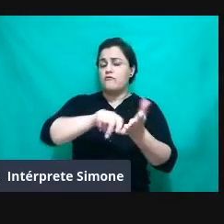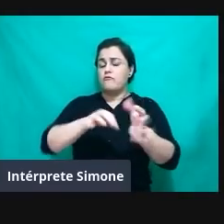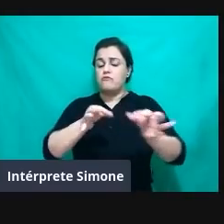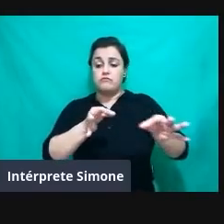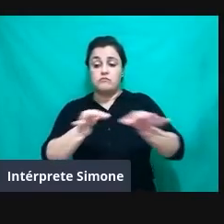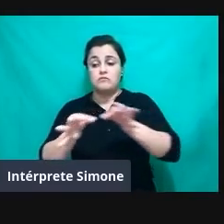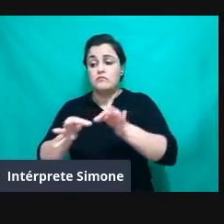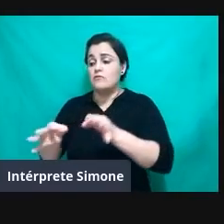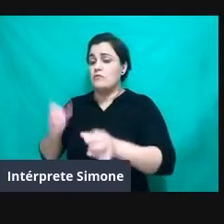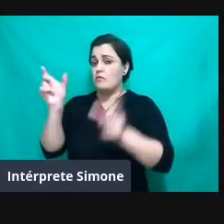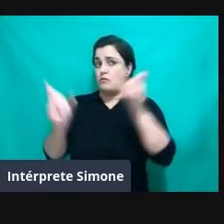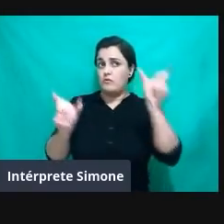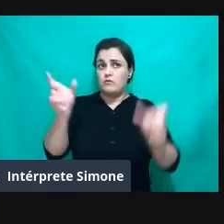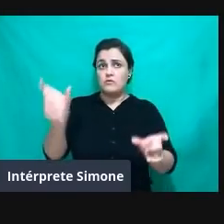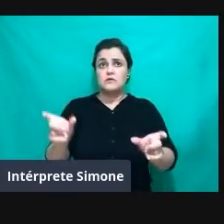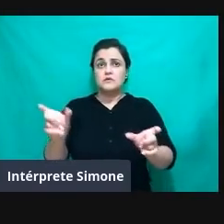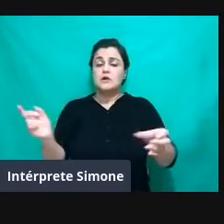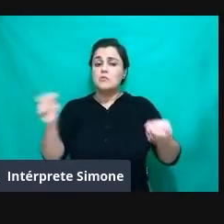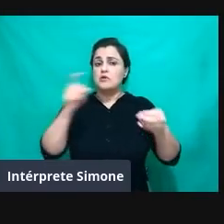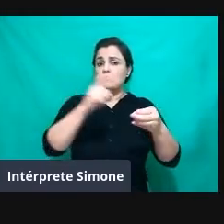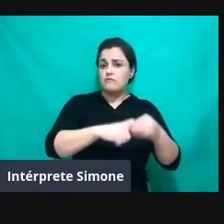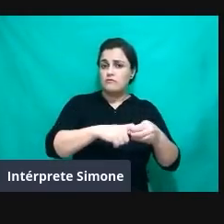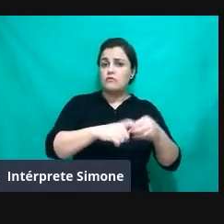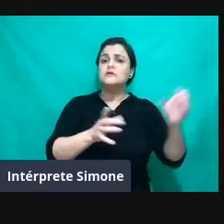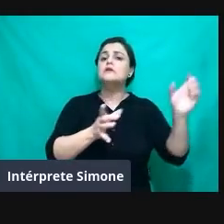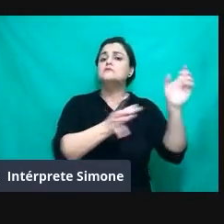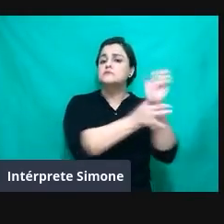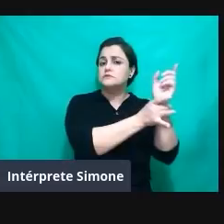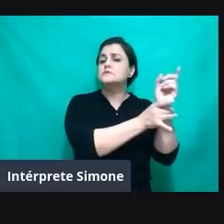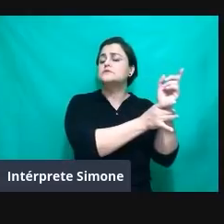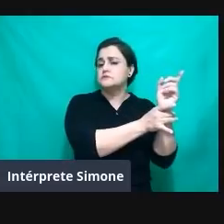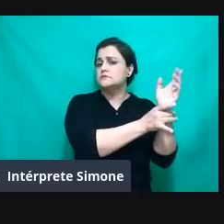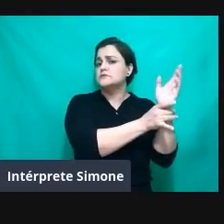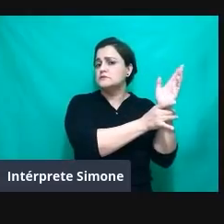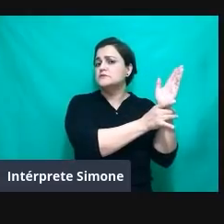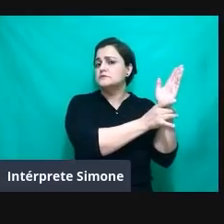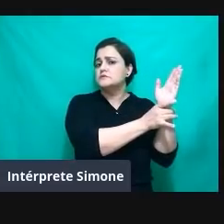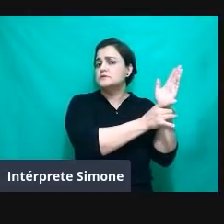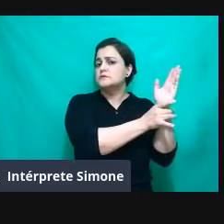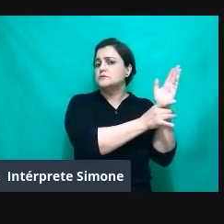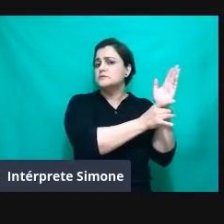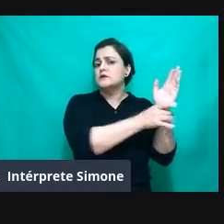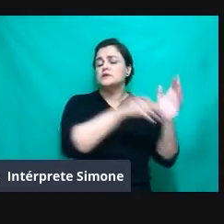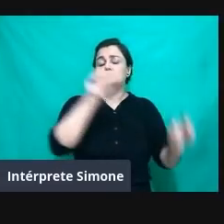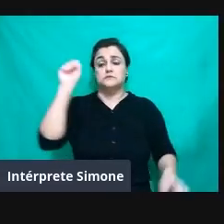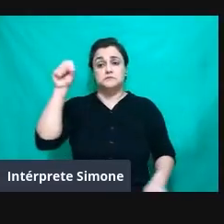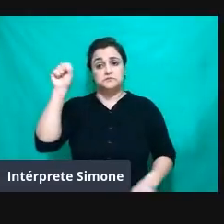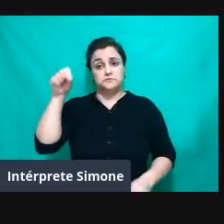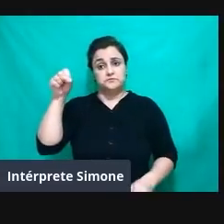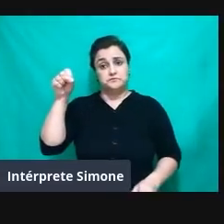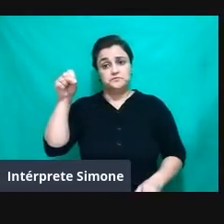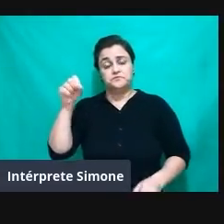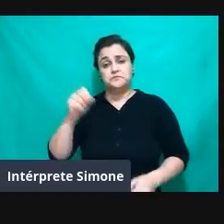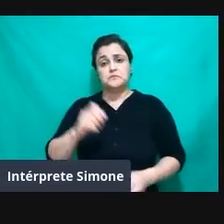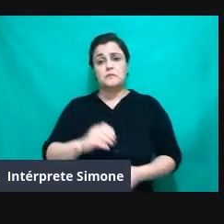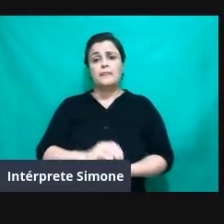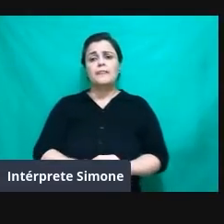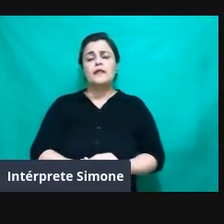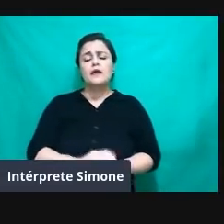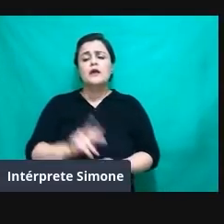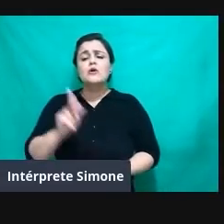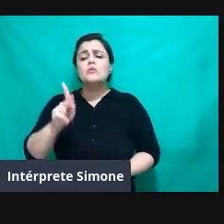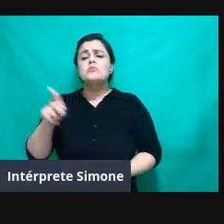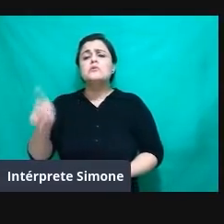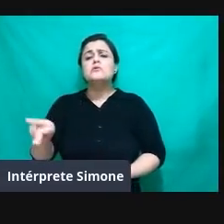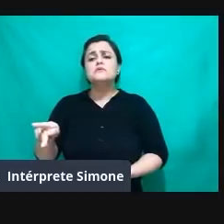essa volta, né? Que a gente volte com segurança às aulas, né? E daí, o professor, como professor,